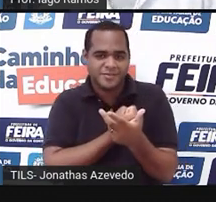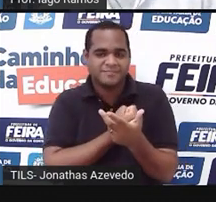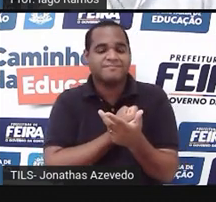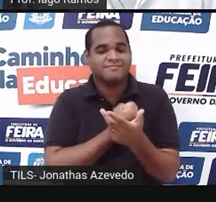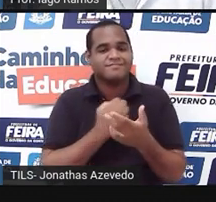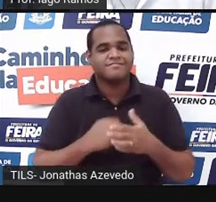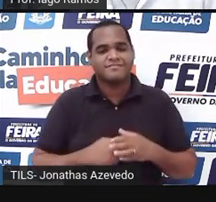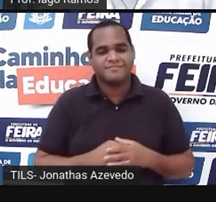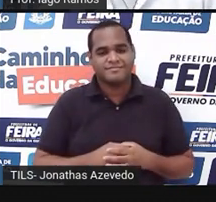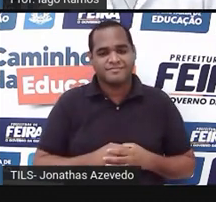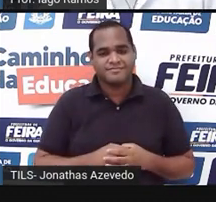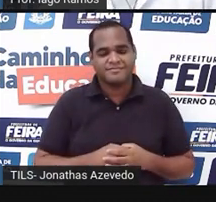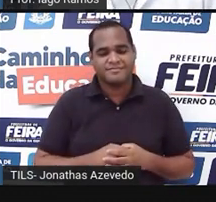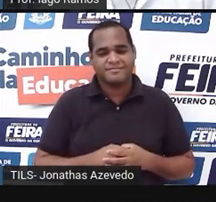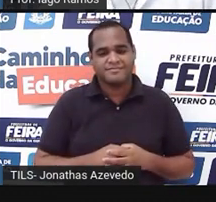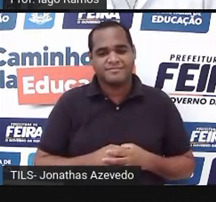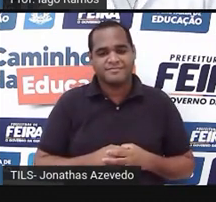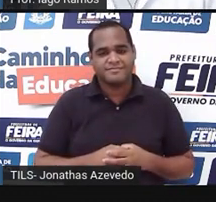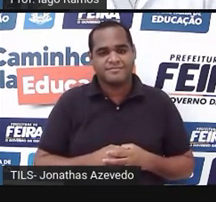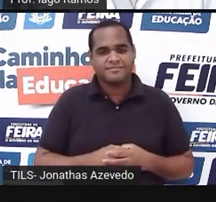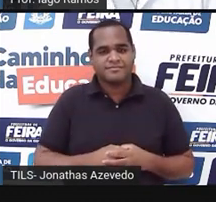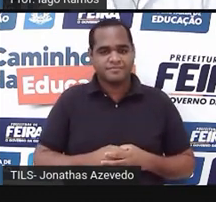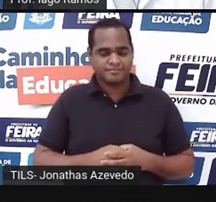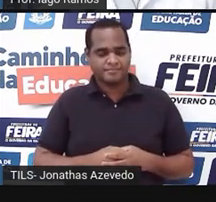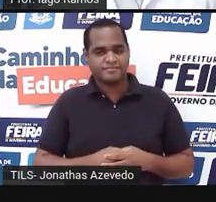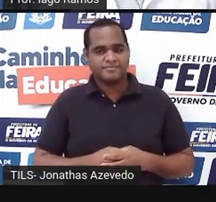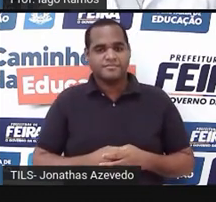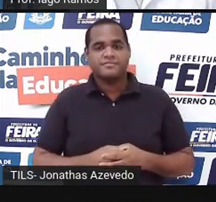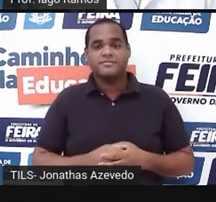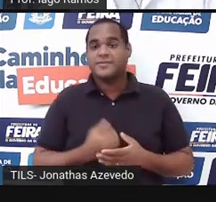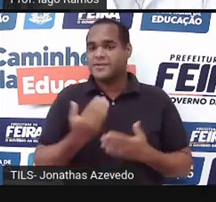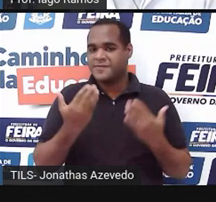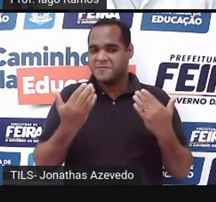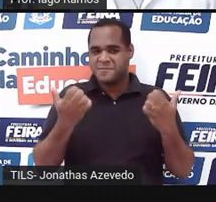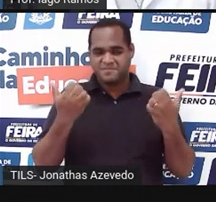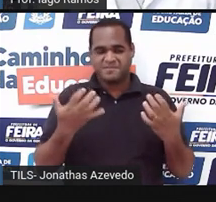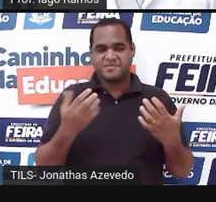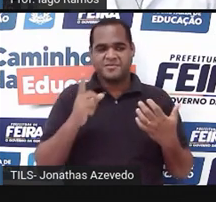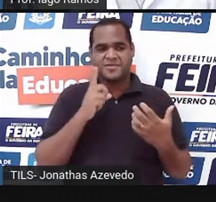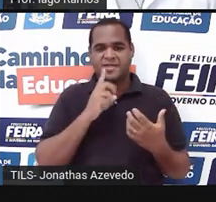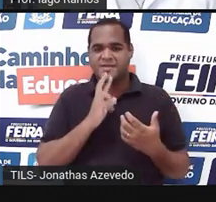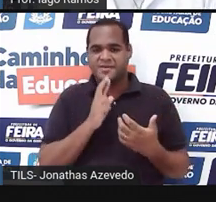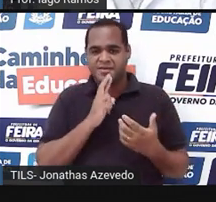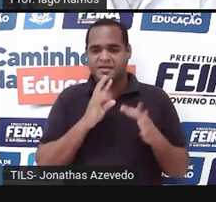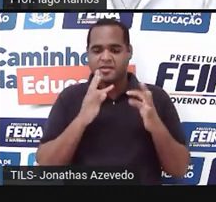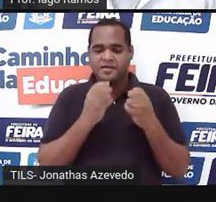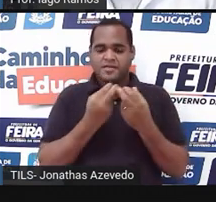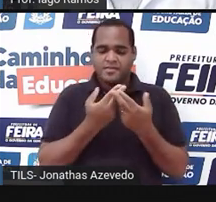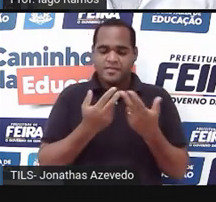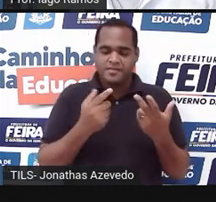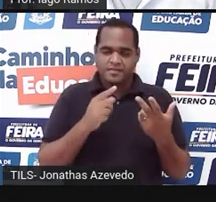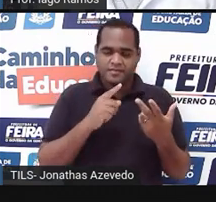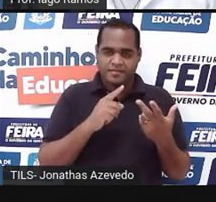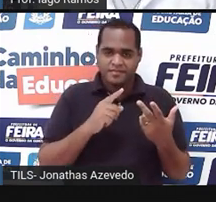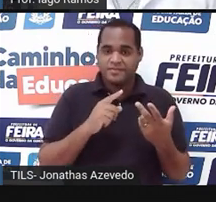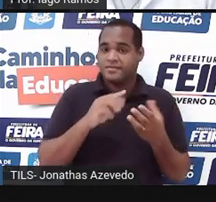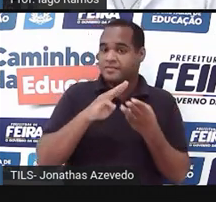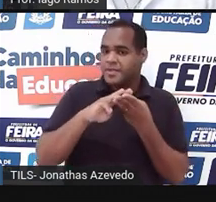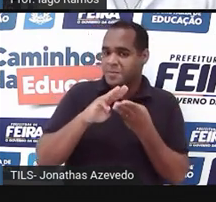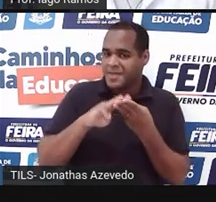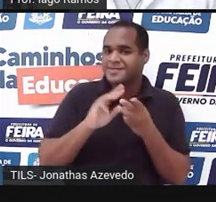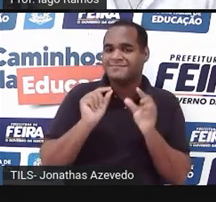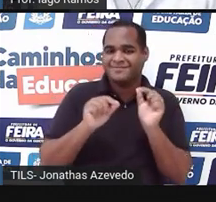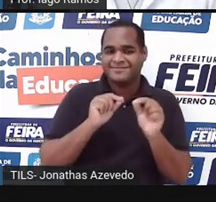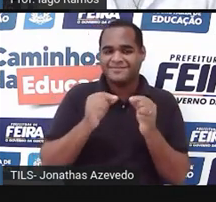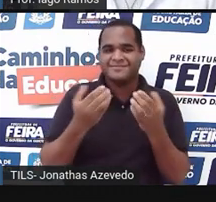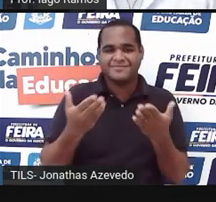situação tão Olha só Bora lá como rascunhar tudo isso matemática é